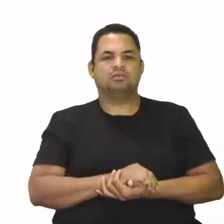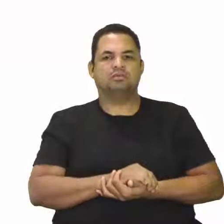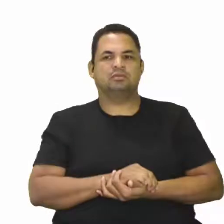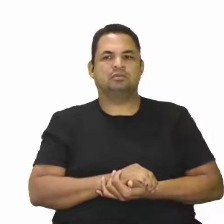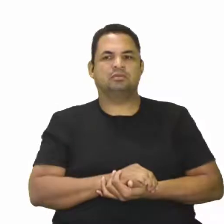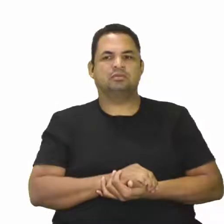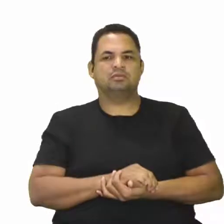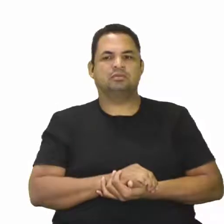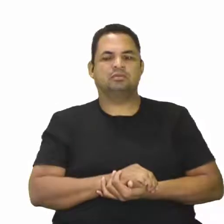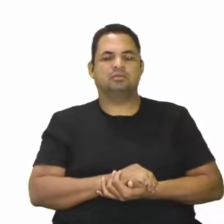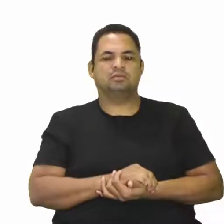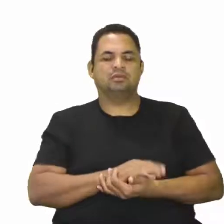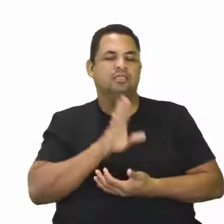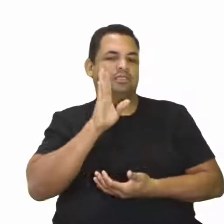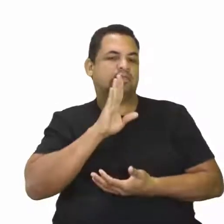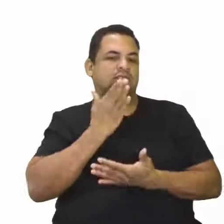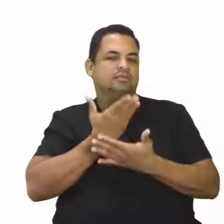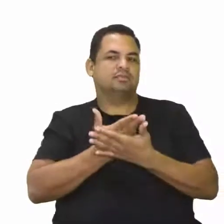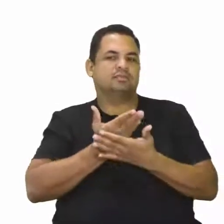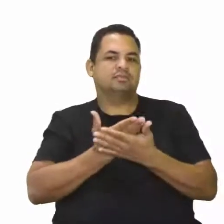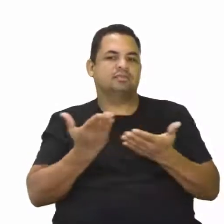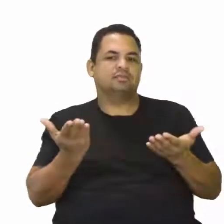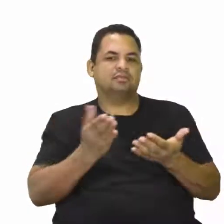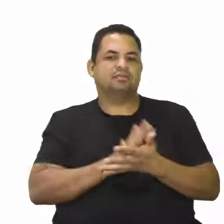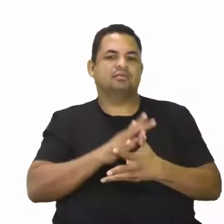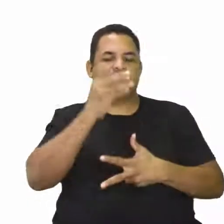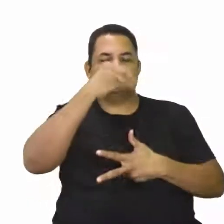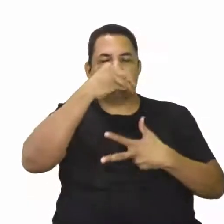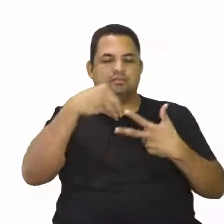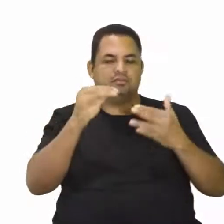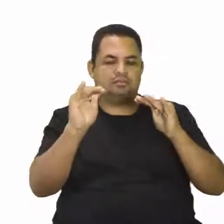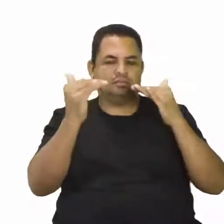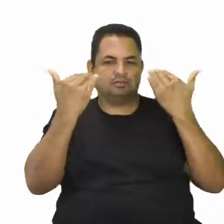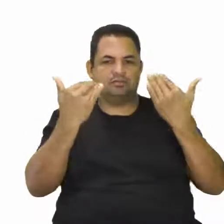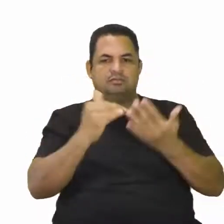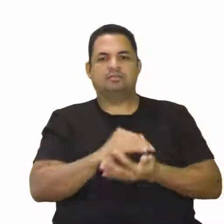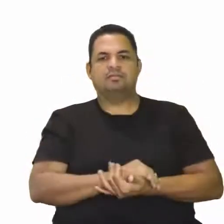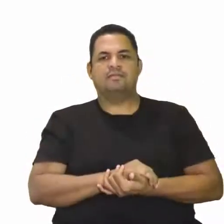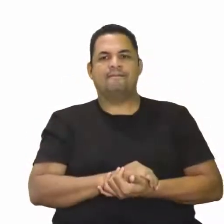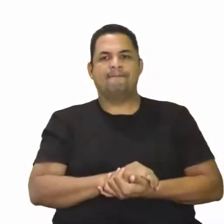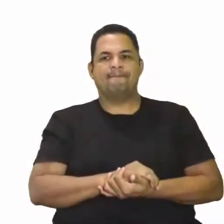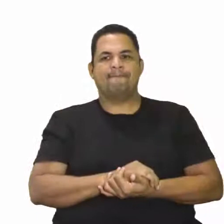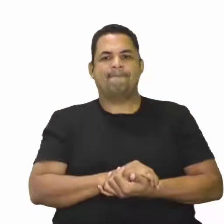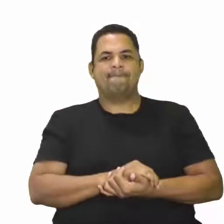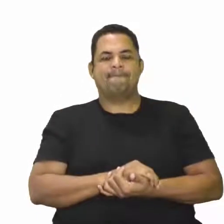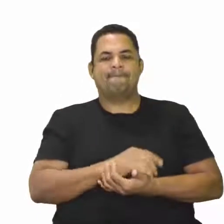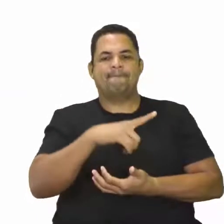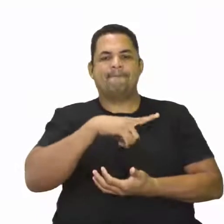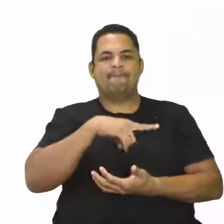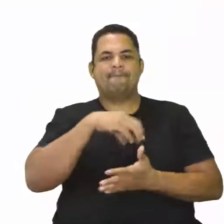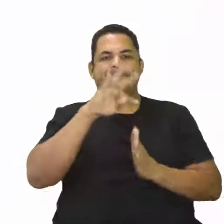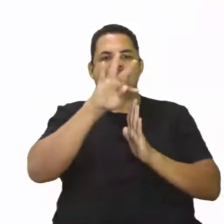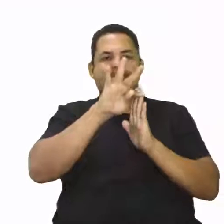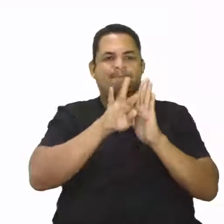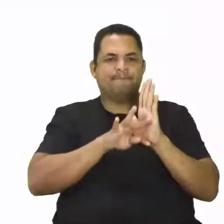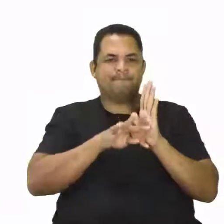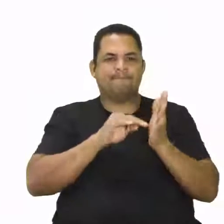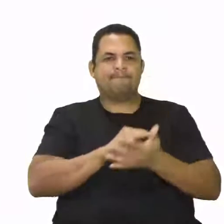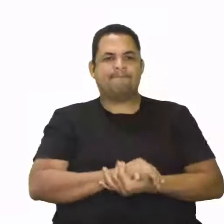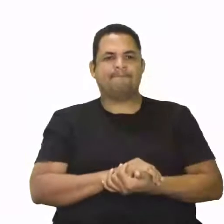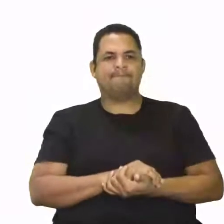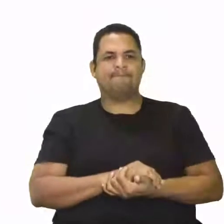para aquela parte mais legal da aula de hoje, que é o Se Liga no Enem. Nós temos um texto